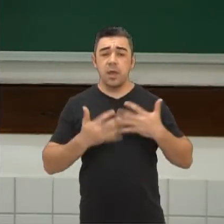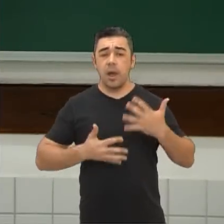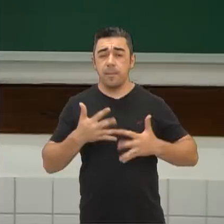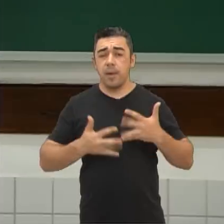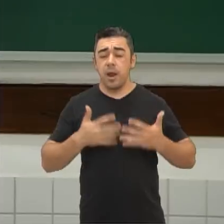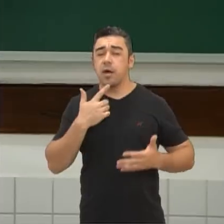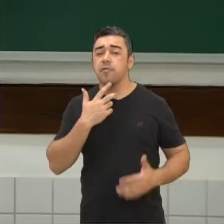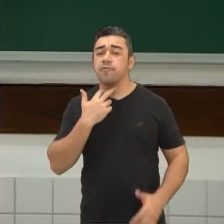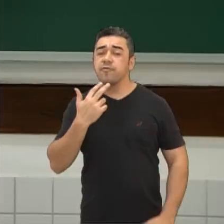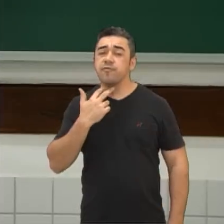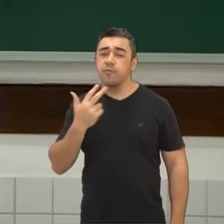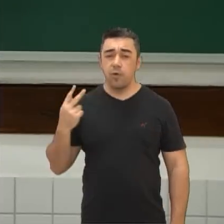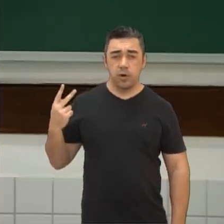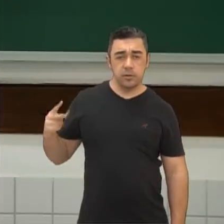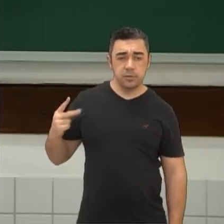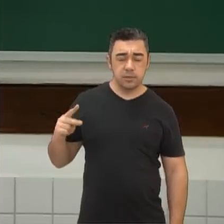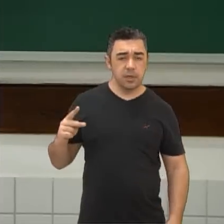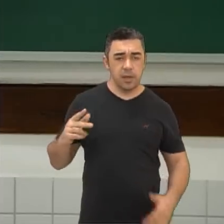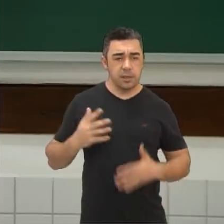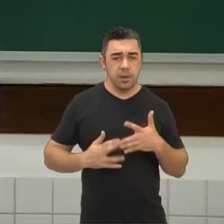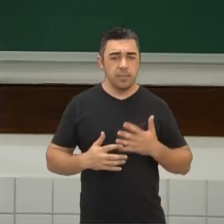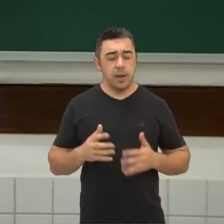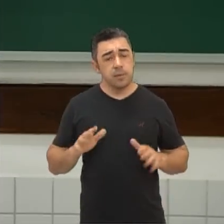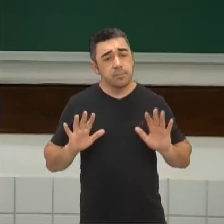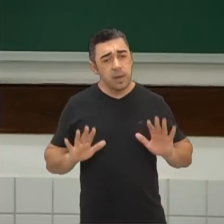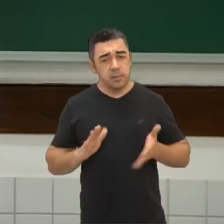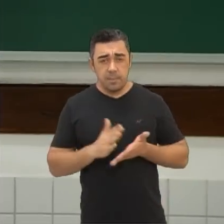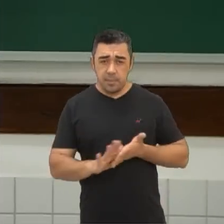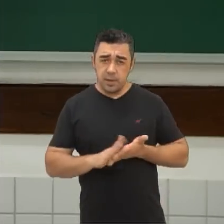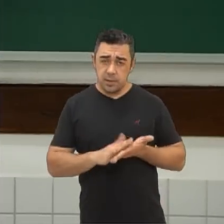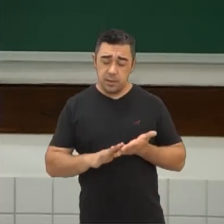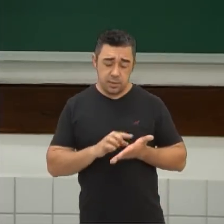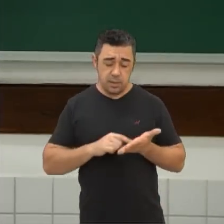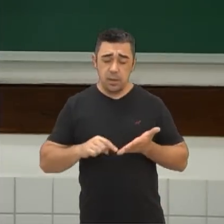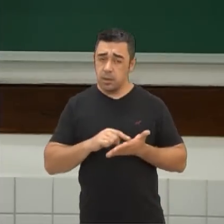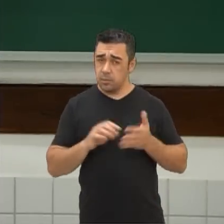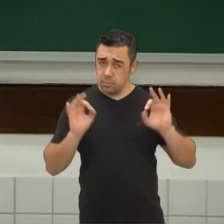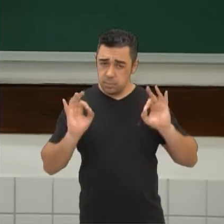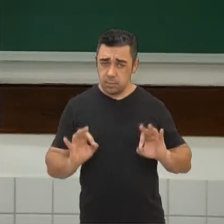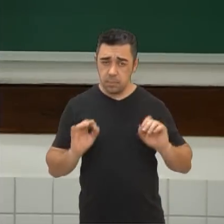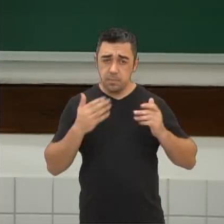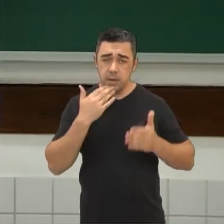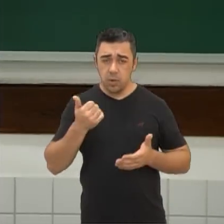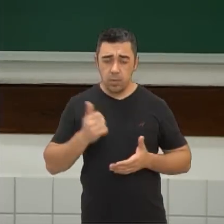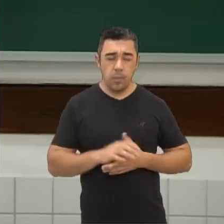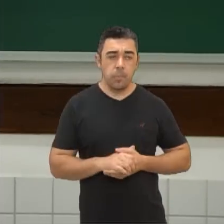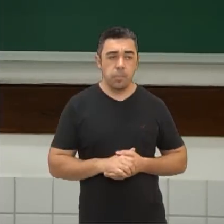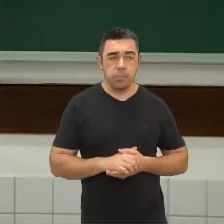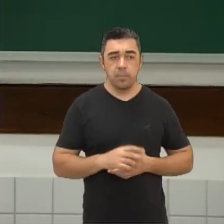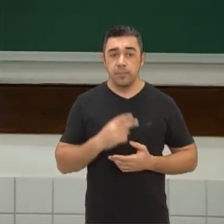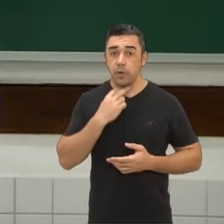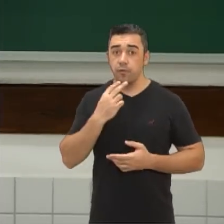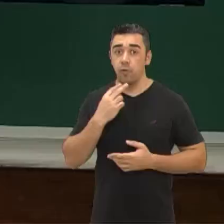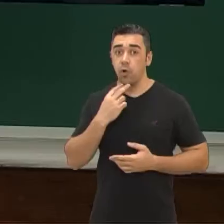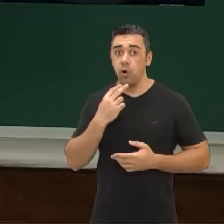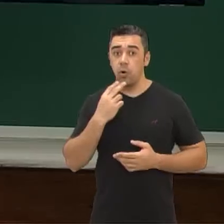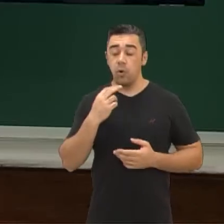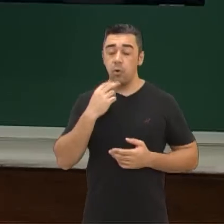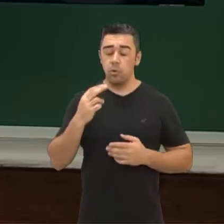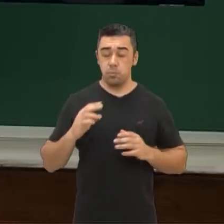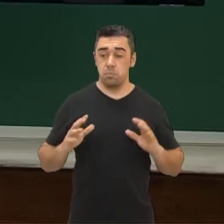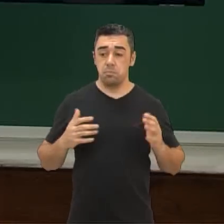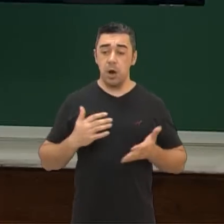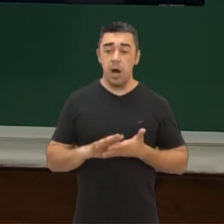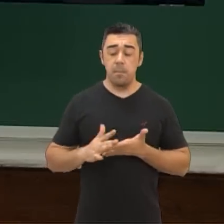um acompanhamento musical mais adequado para o cantor, tá bom? Igual aqui o triângulo também dá para você fazer isso, né? Igual eu